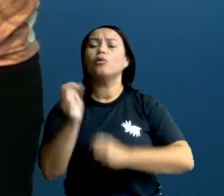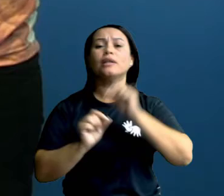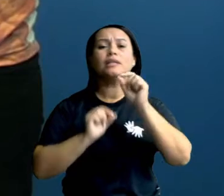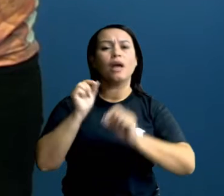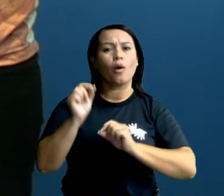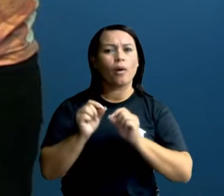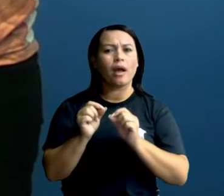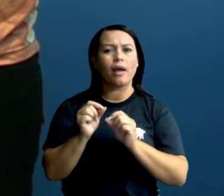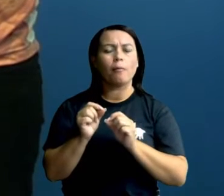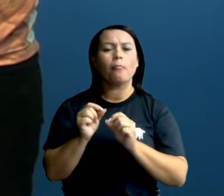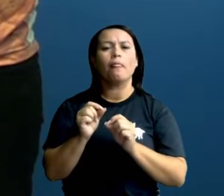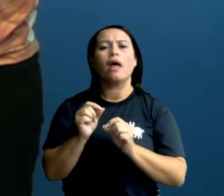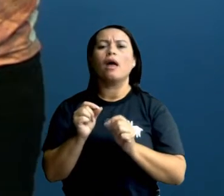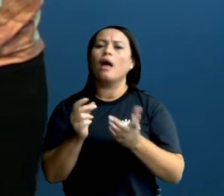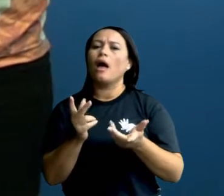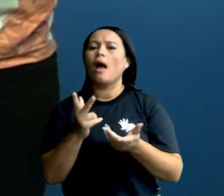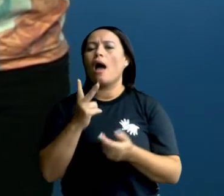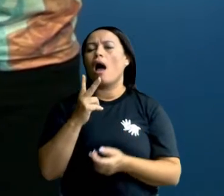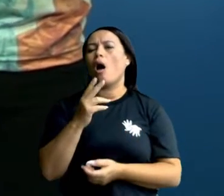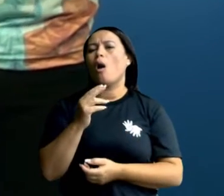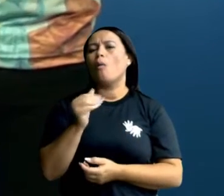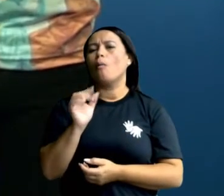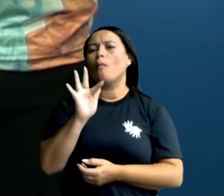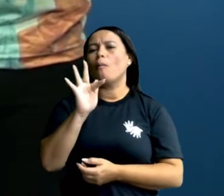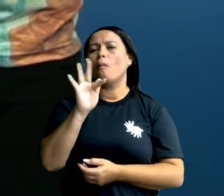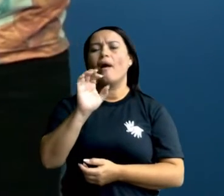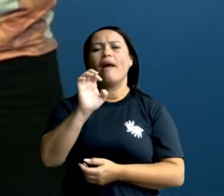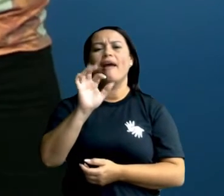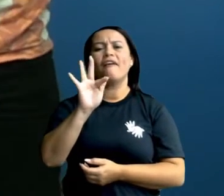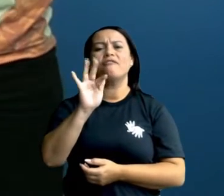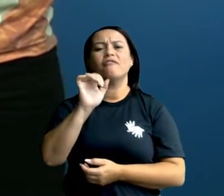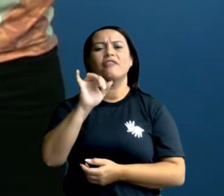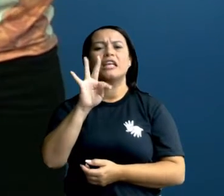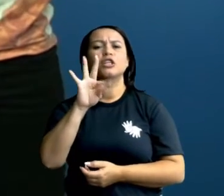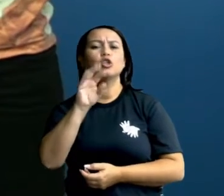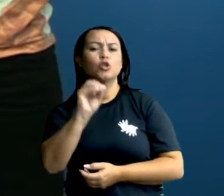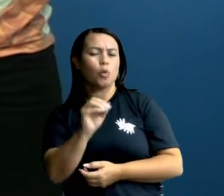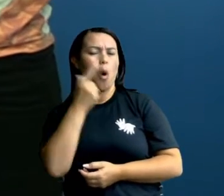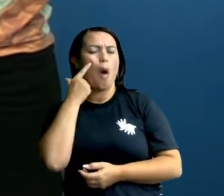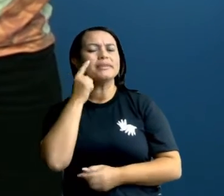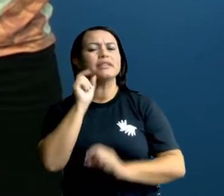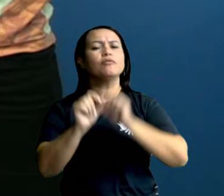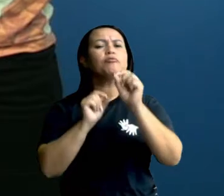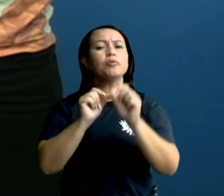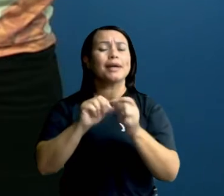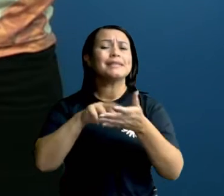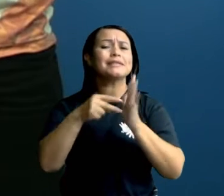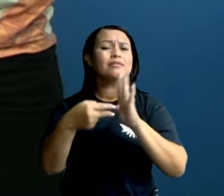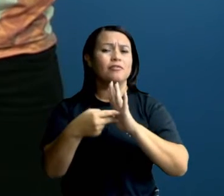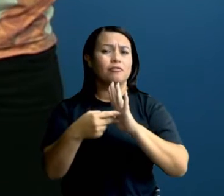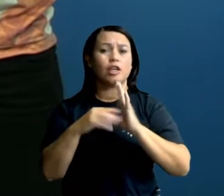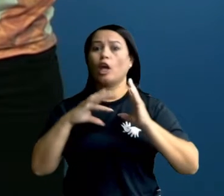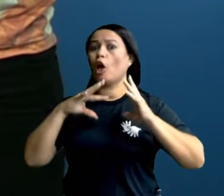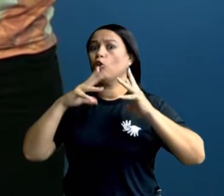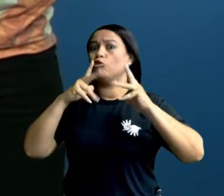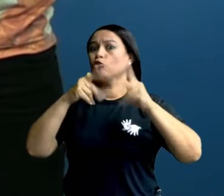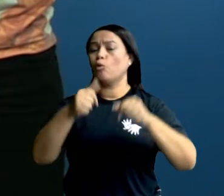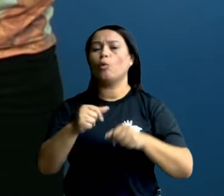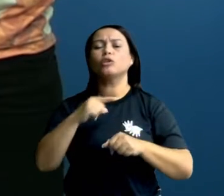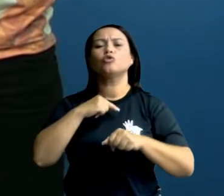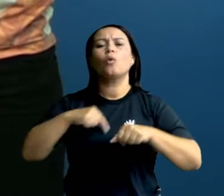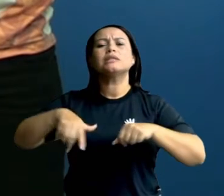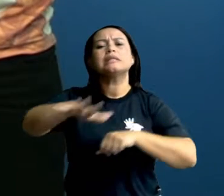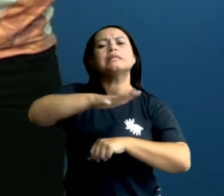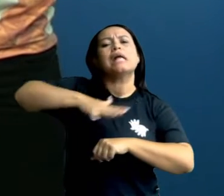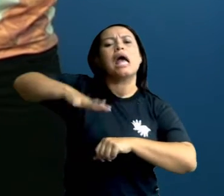efeito Coriolis ou Coriolis. Então, esse efeito, na verdade, seria o seguinte: todos os corpos que estão sobre a superfície da